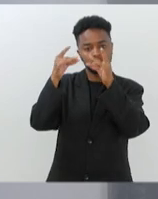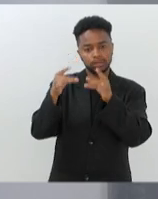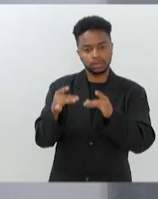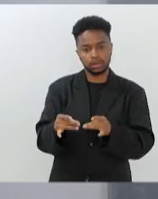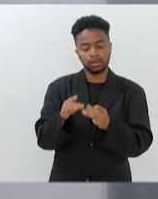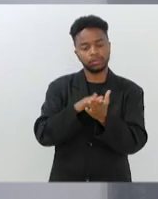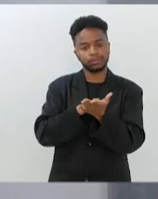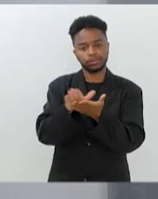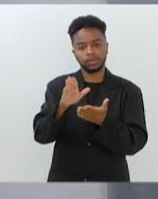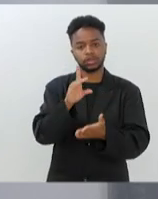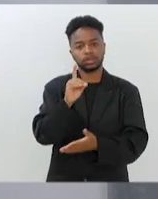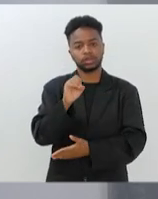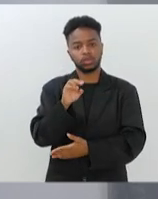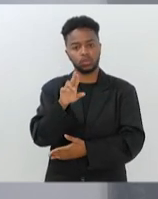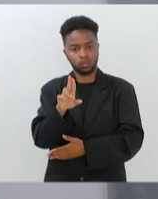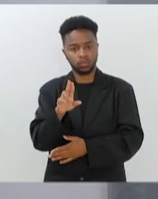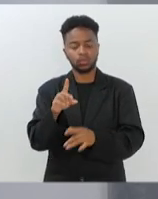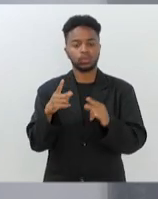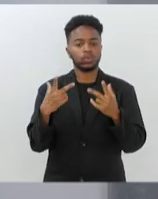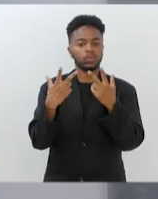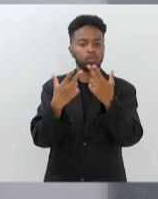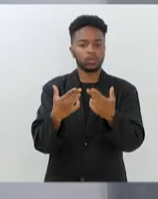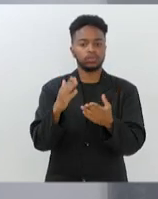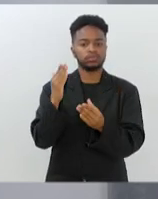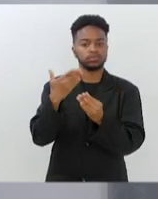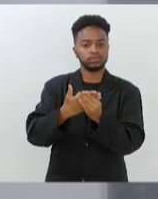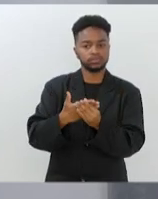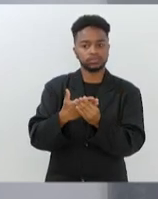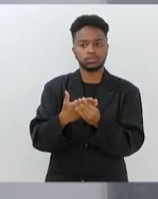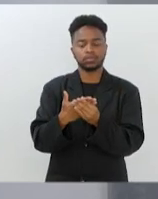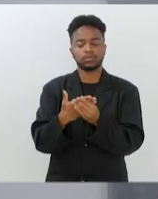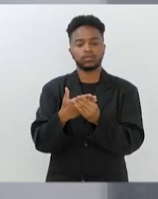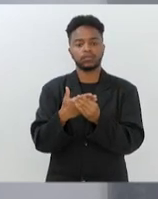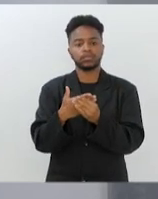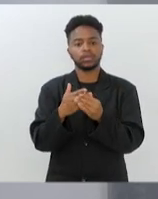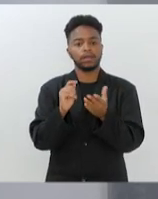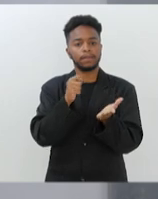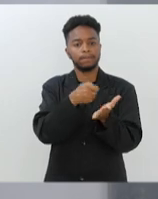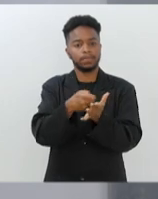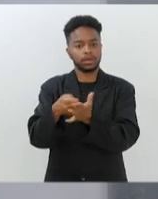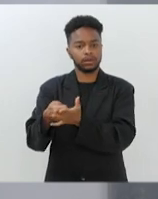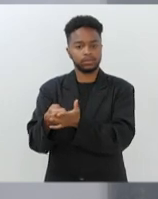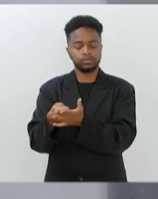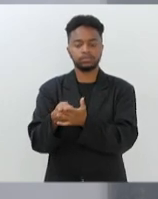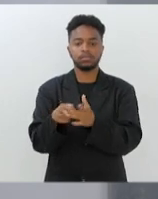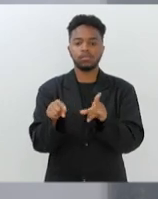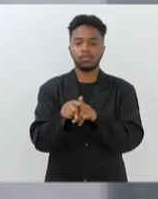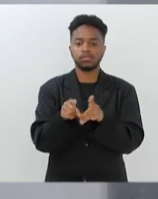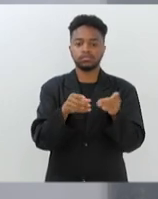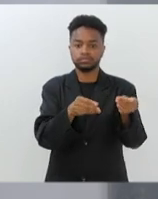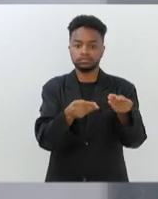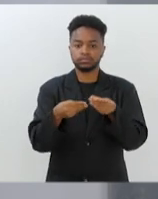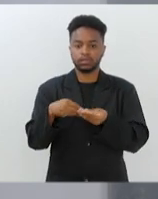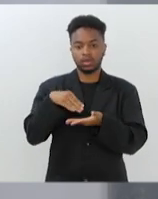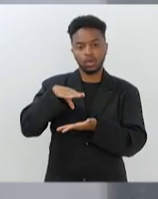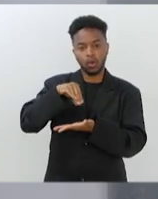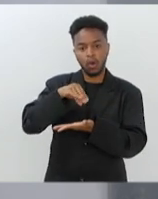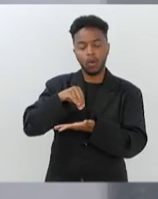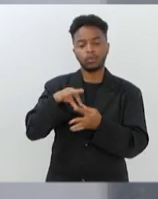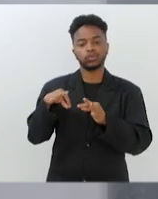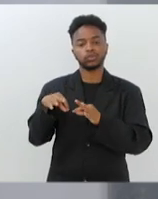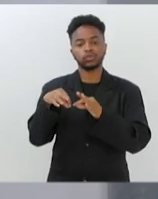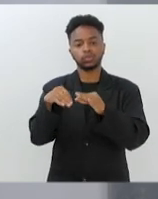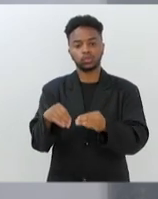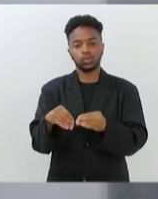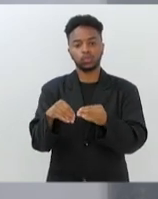Diário Oficial assim como os respectivos processos de liquidação e pagamento encaminhar cópias de todas as